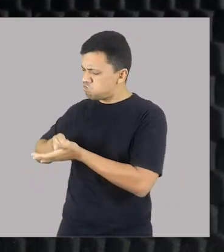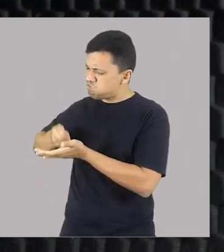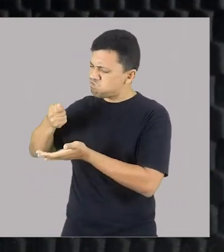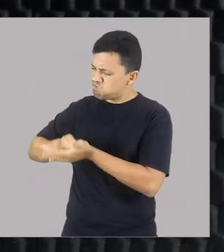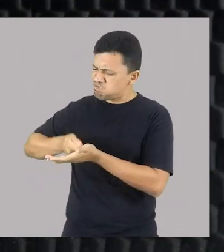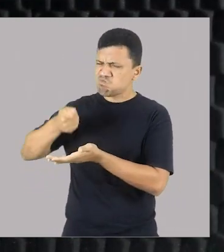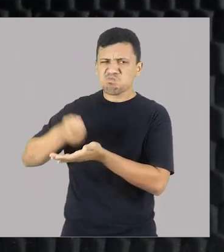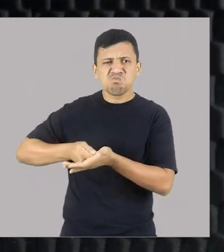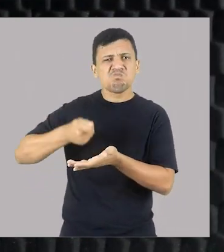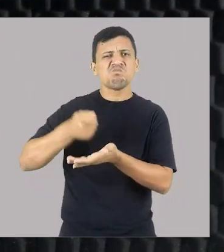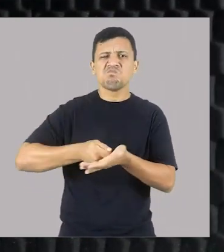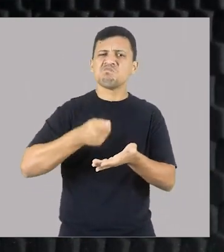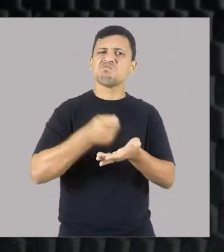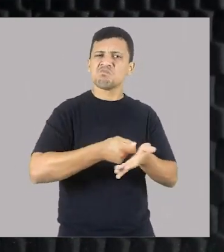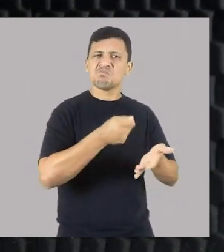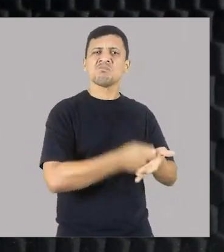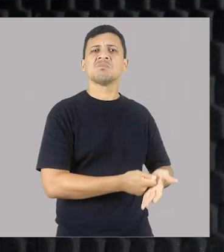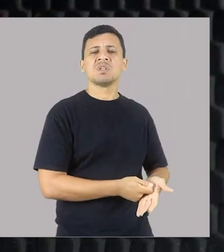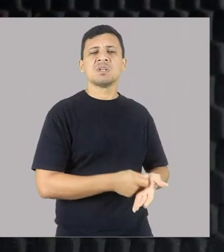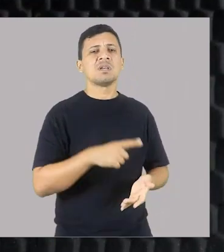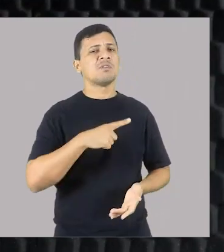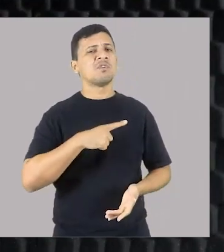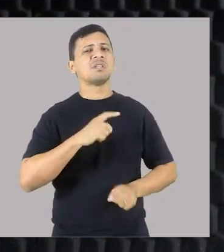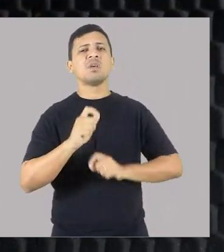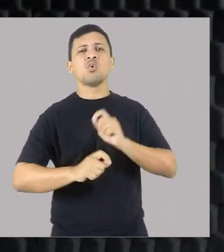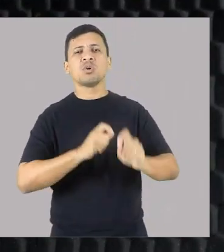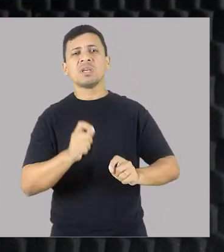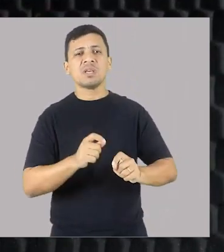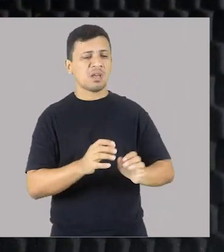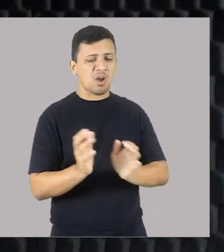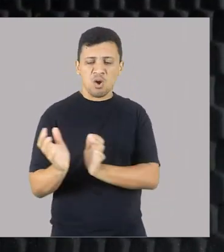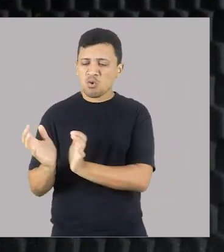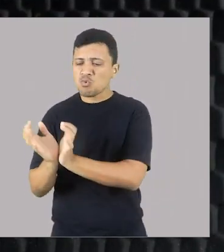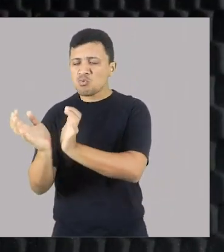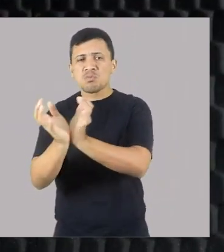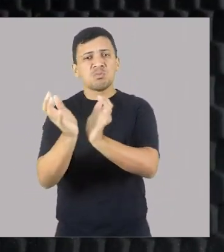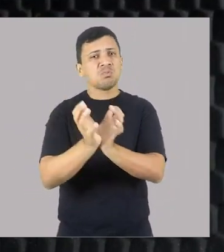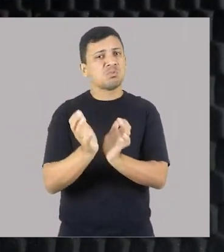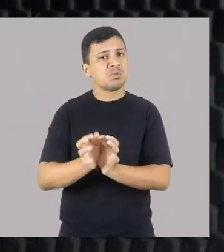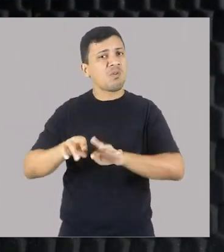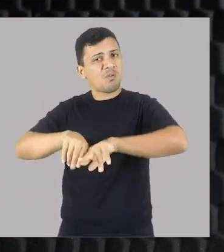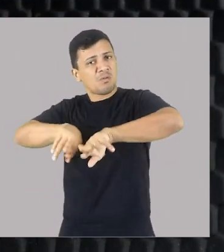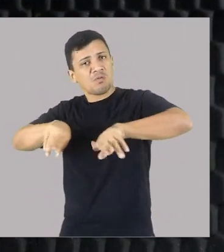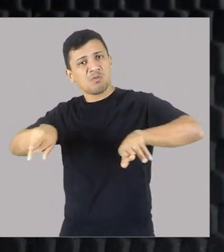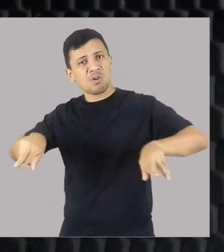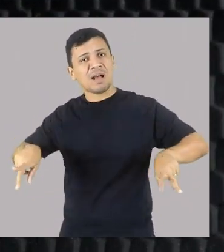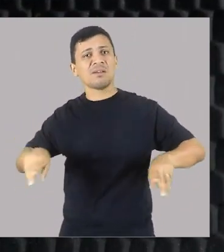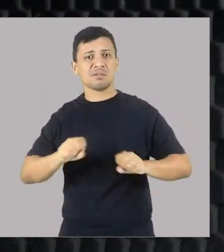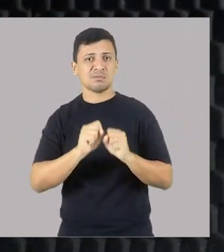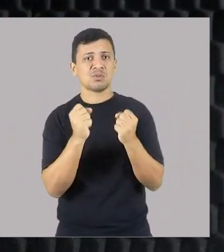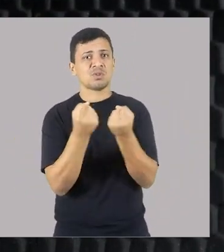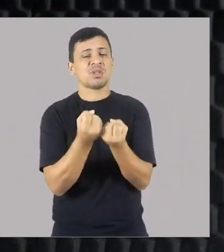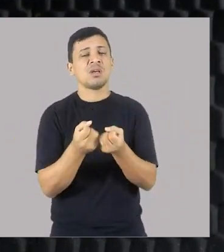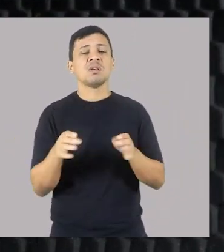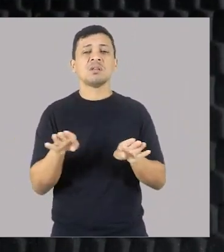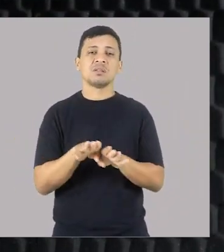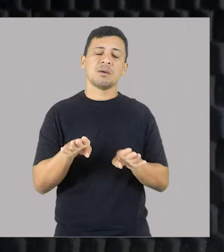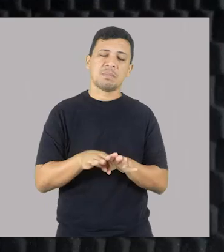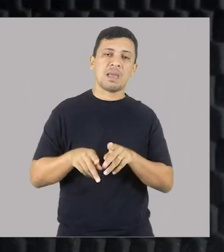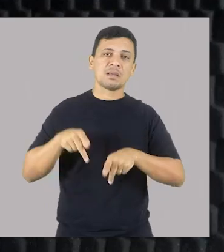resistência. Uma luta que envolve diversos setores da sociedade. E, acima de tudo, envolve essa